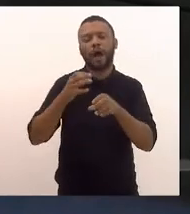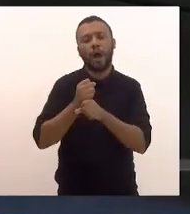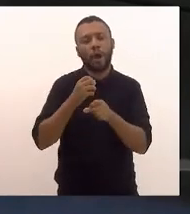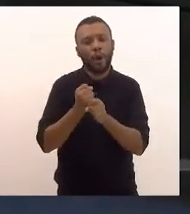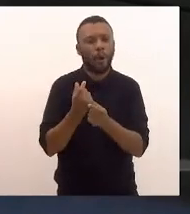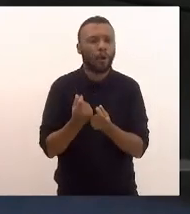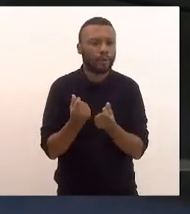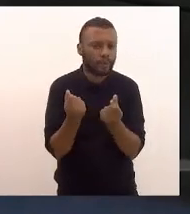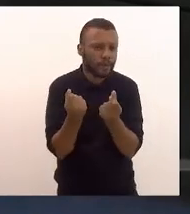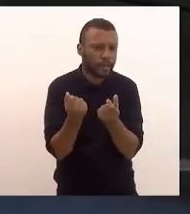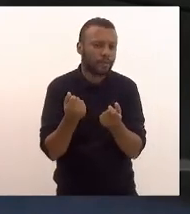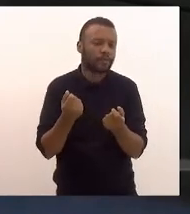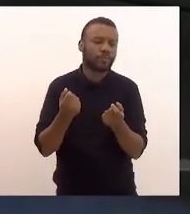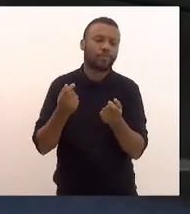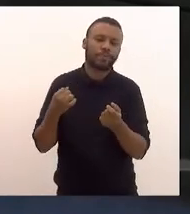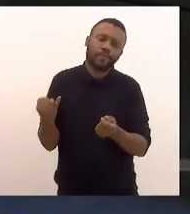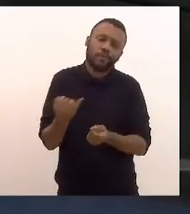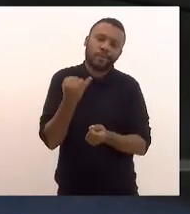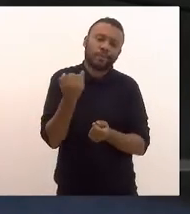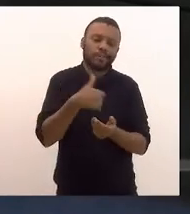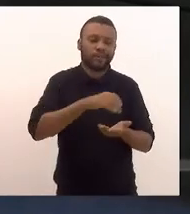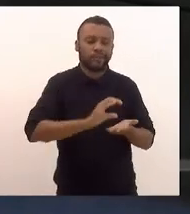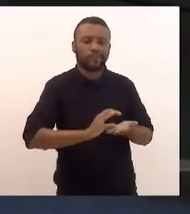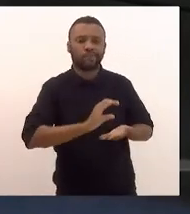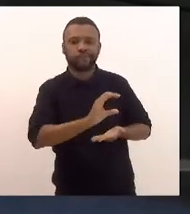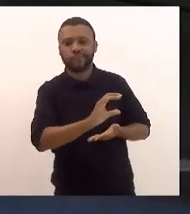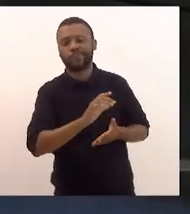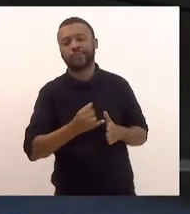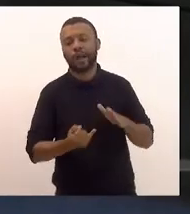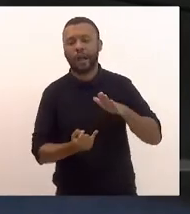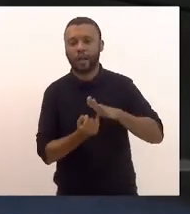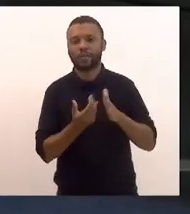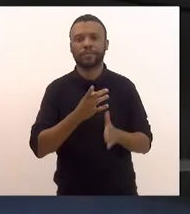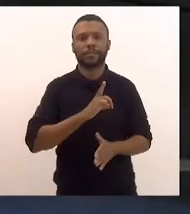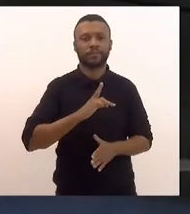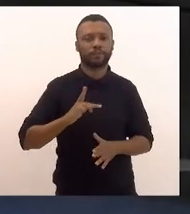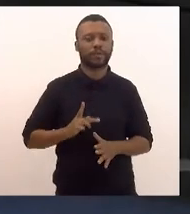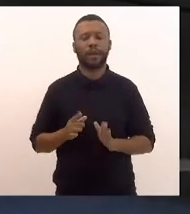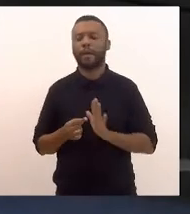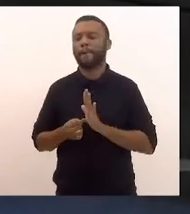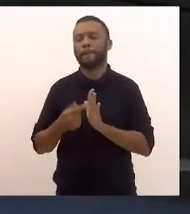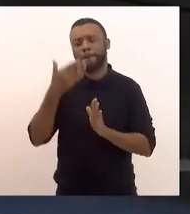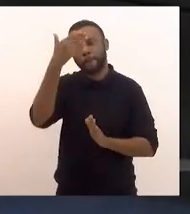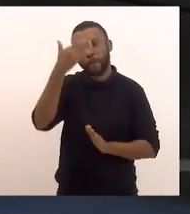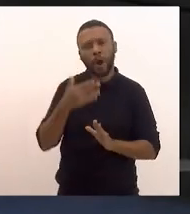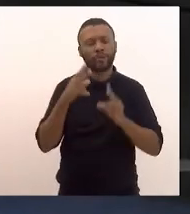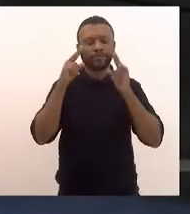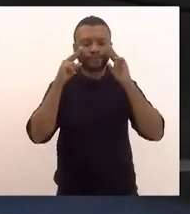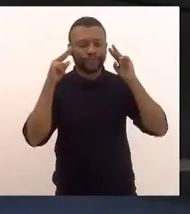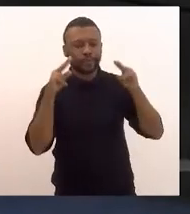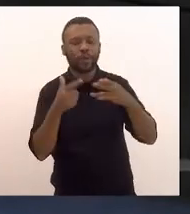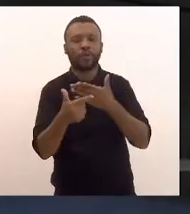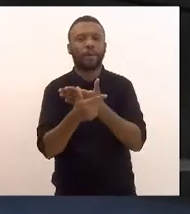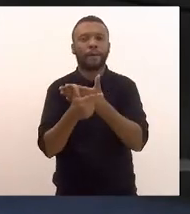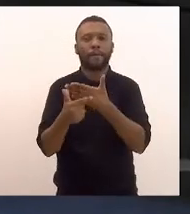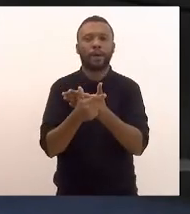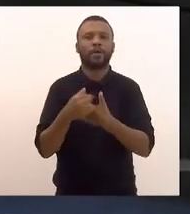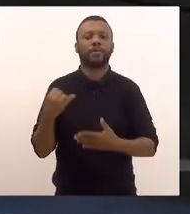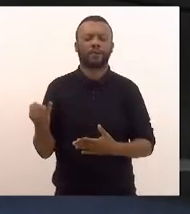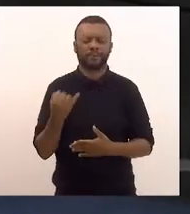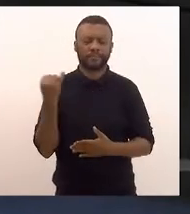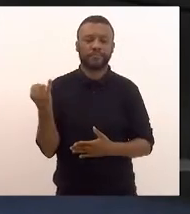significativo incremento para instituição demonstram o reconhecimento do Papel relevante